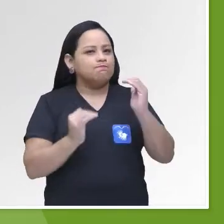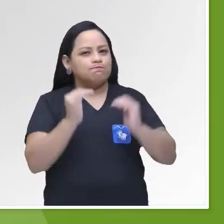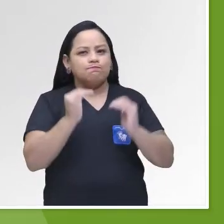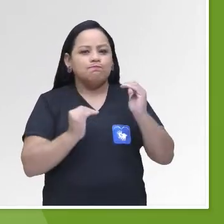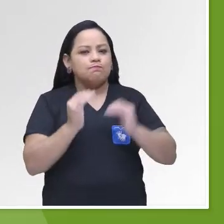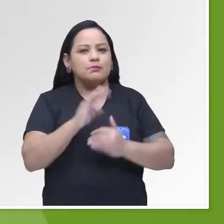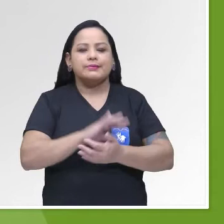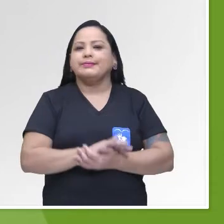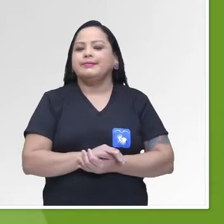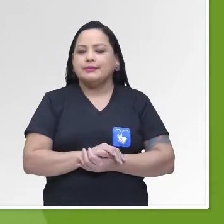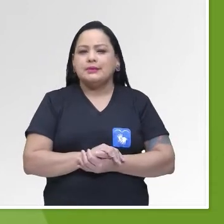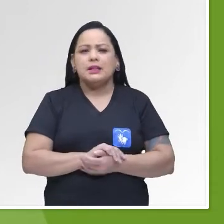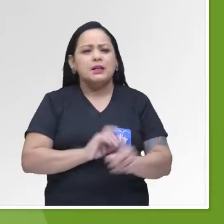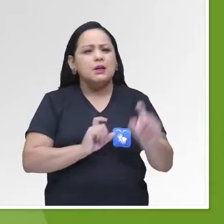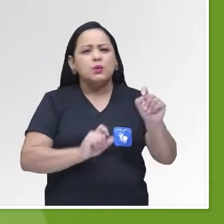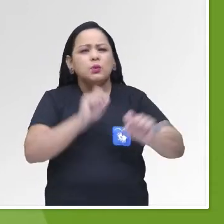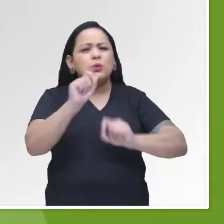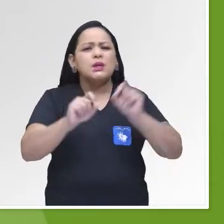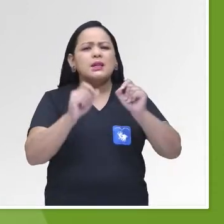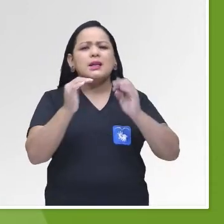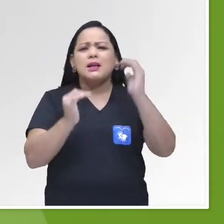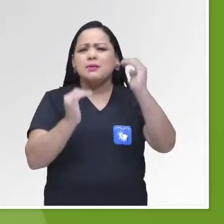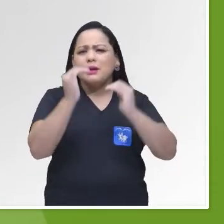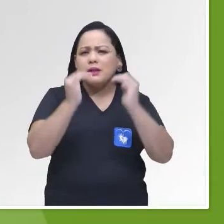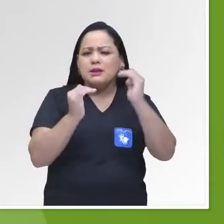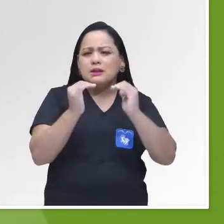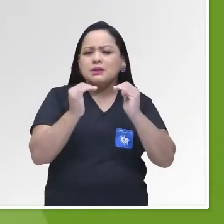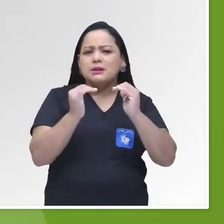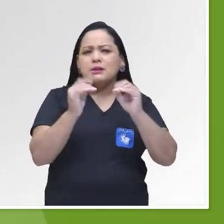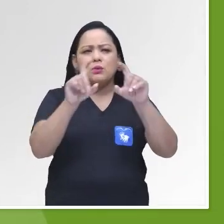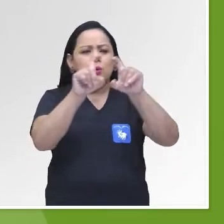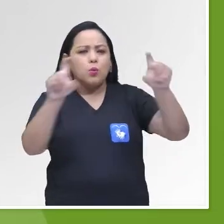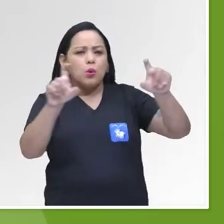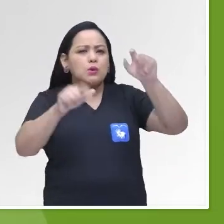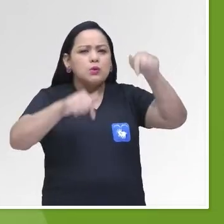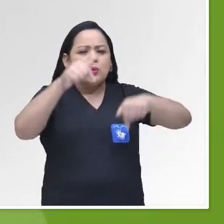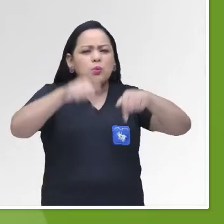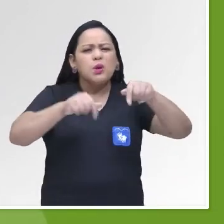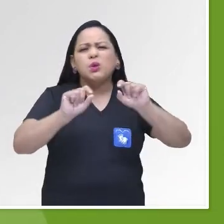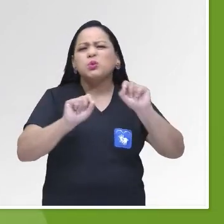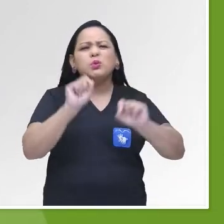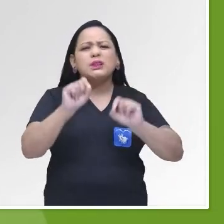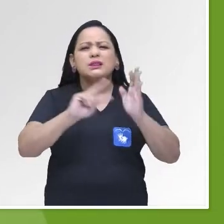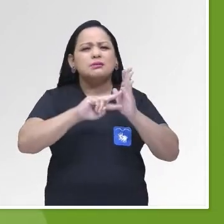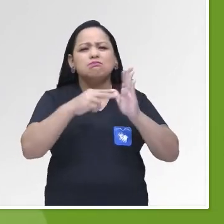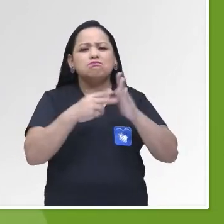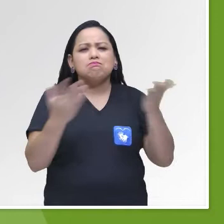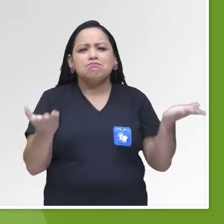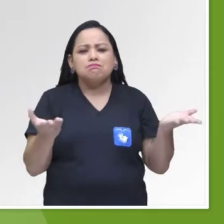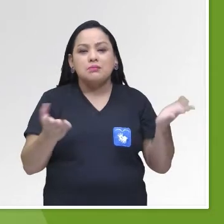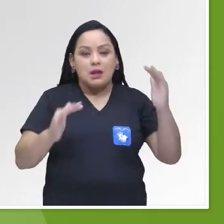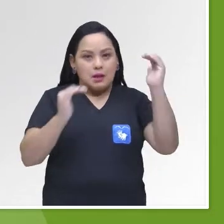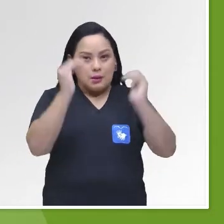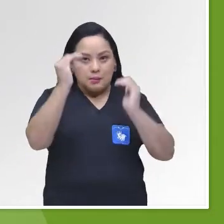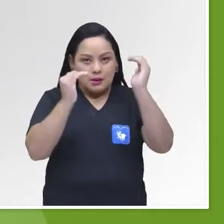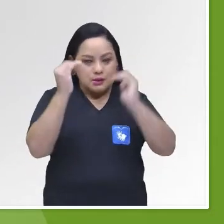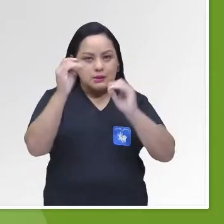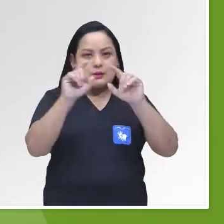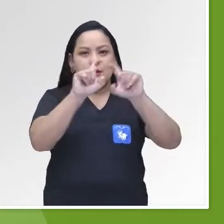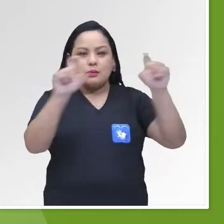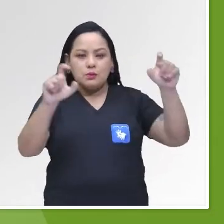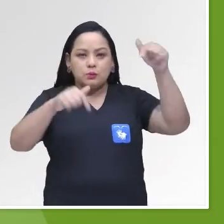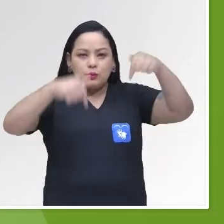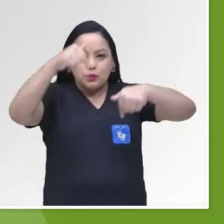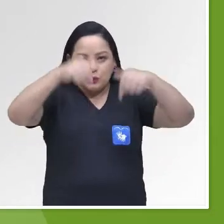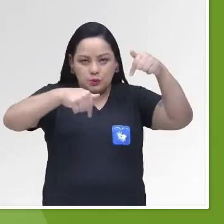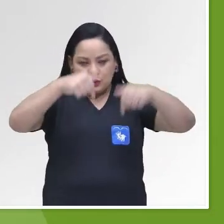tá? O que é balancear uma equação química? Balancear uma equação